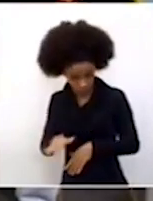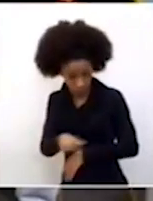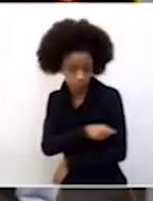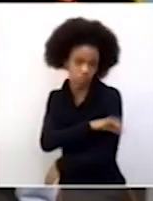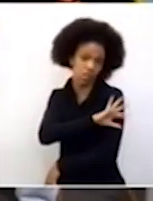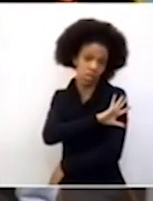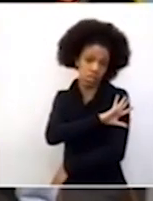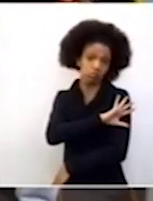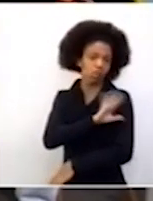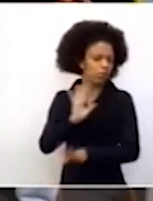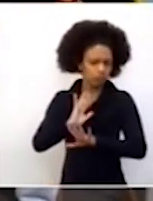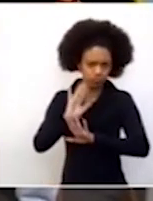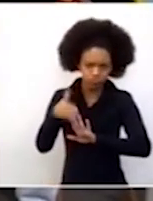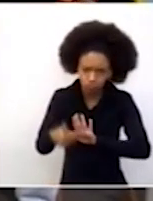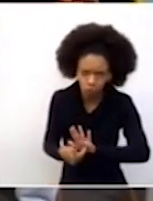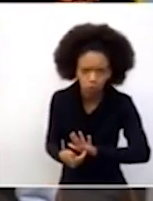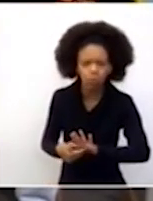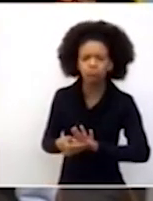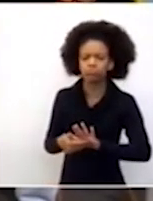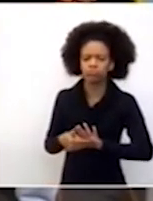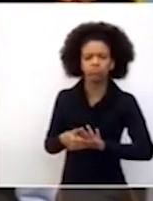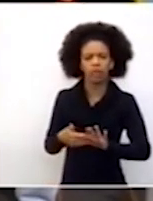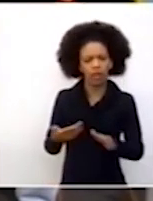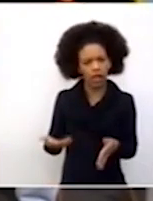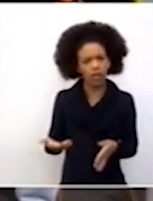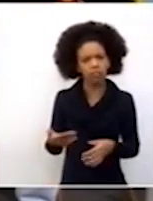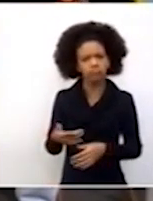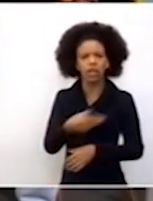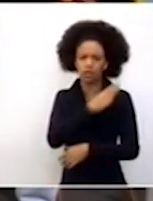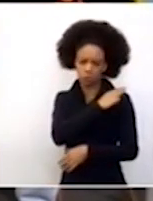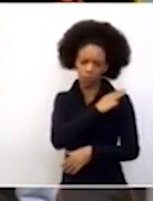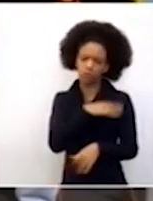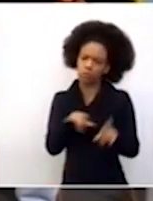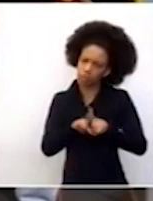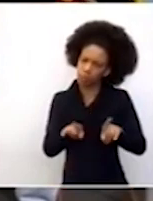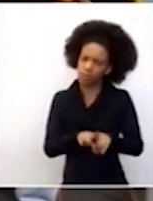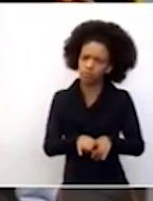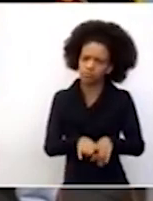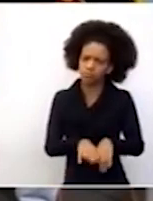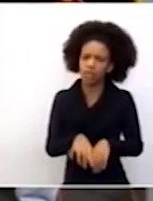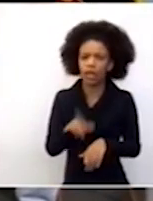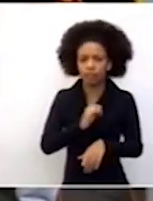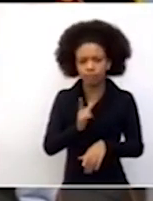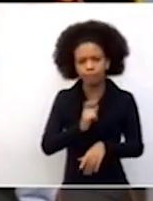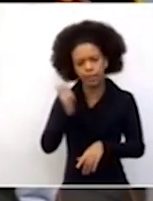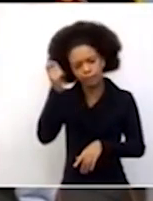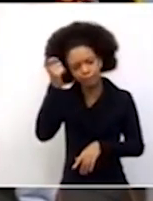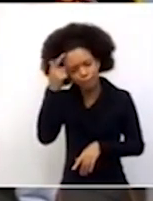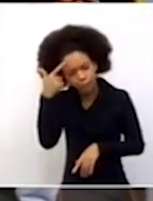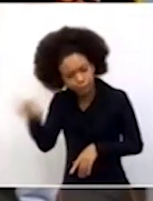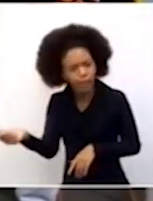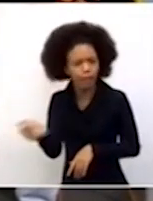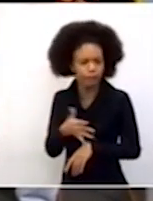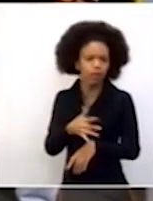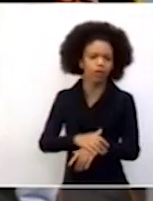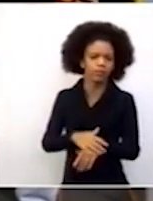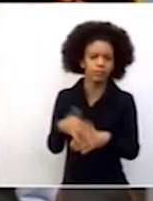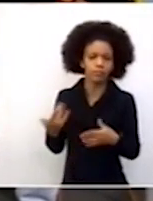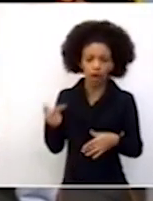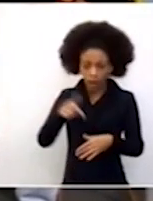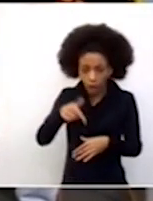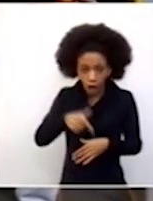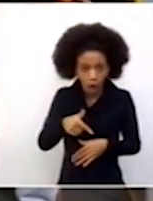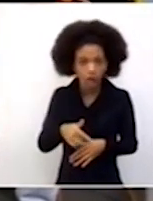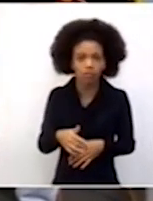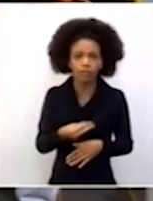só dos anos iniciais, nem todos os professores, do ensino dos anos finais, do ensino médio, têm suas criatividades, né? Ainda mais nesse momento que nós